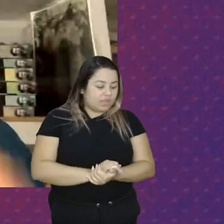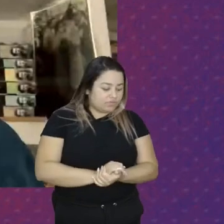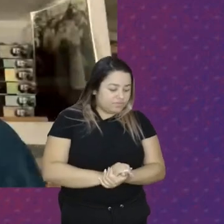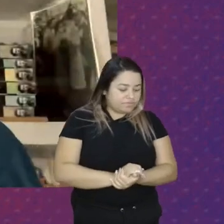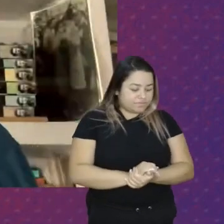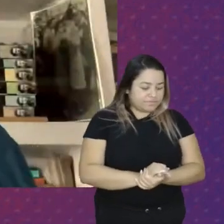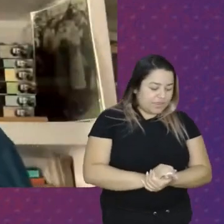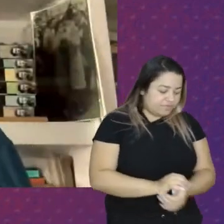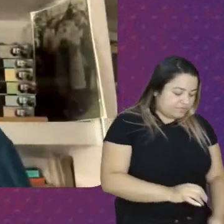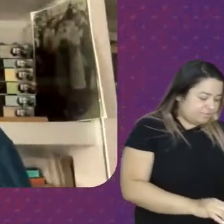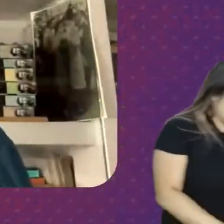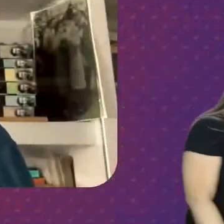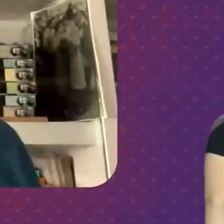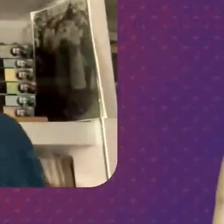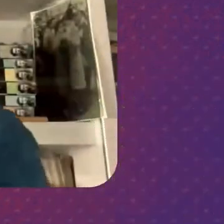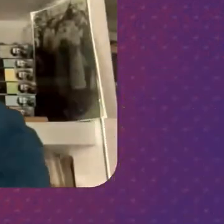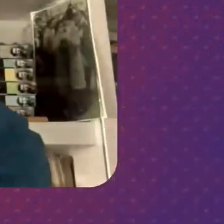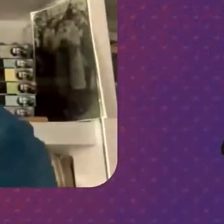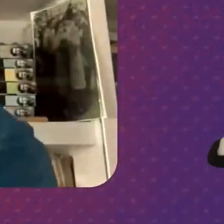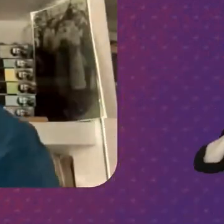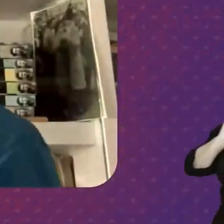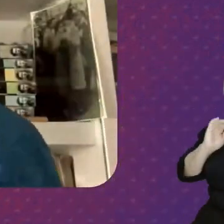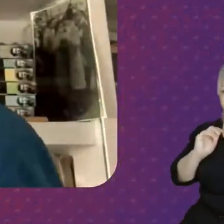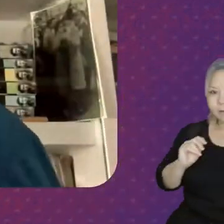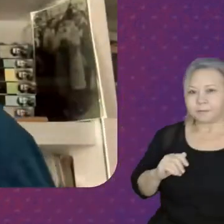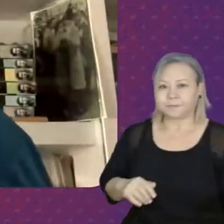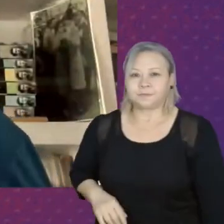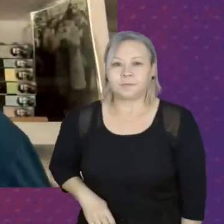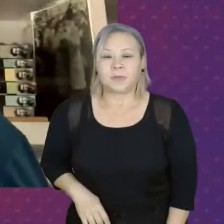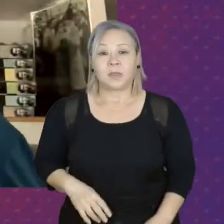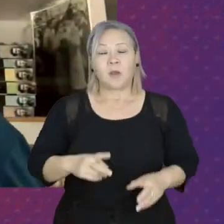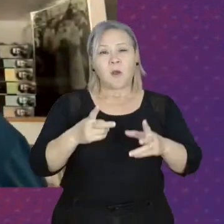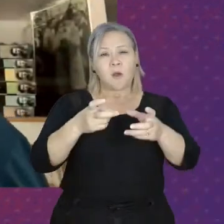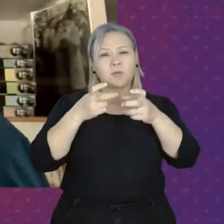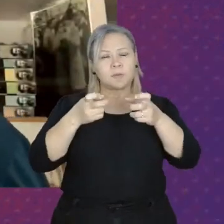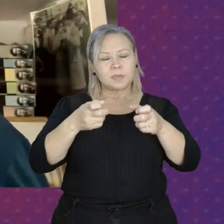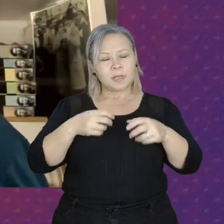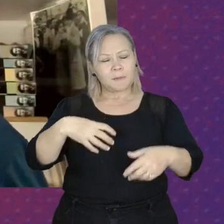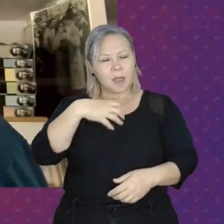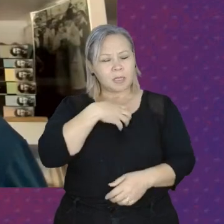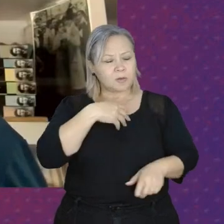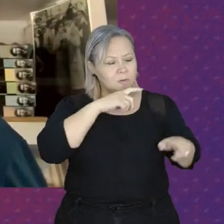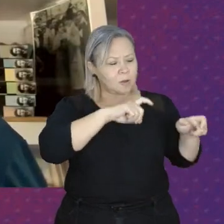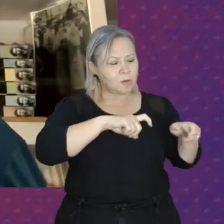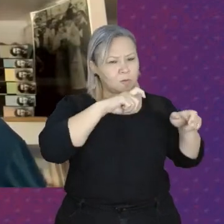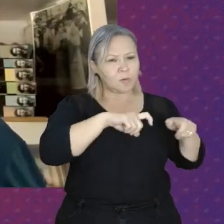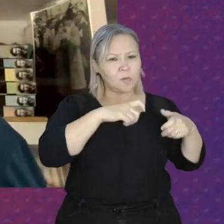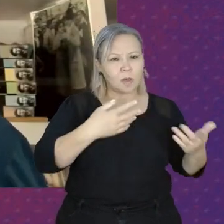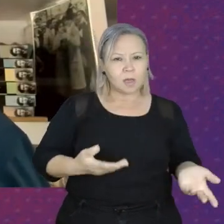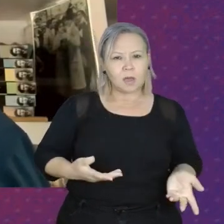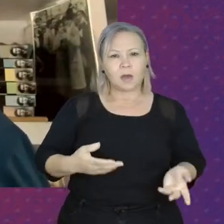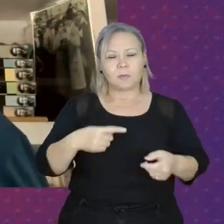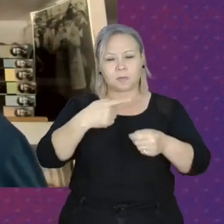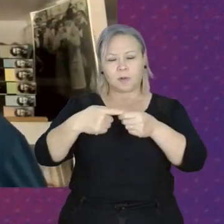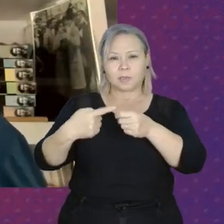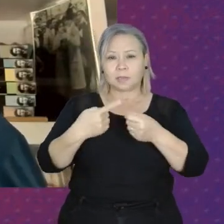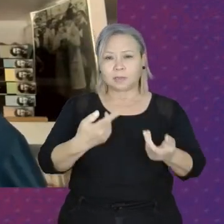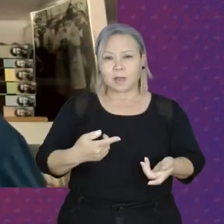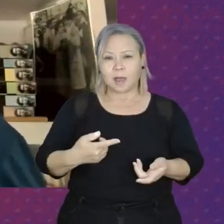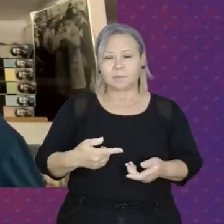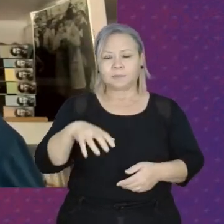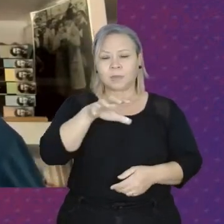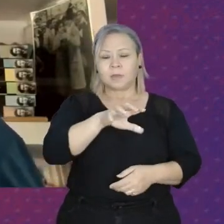nossa cidade, se nós olharmos para a situação no campo, se nós olharmos para as regiões ribeirinhas,